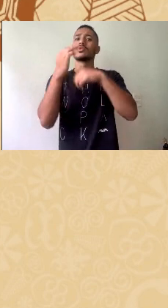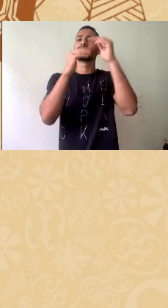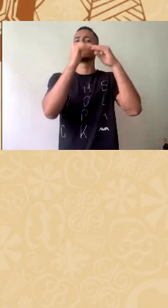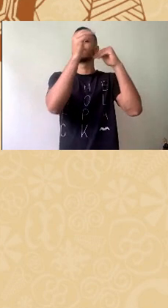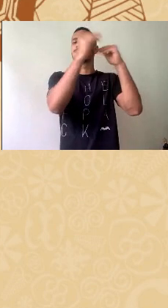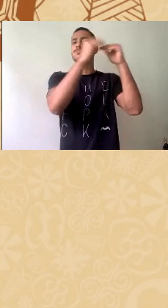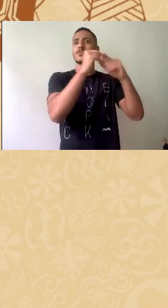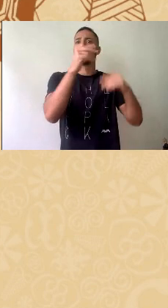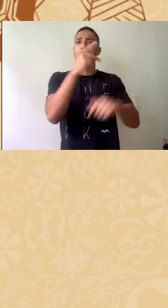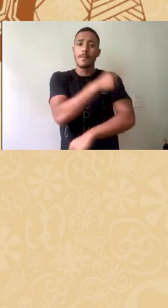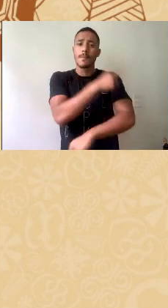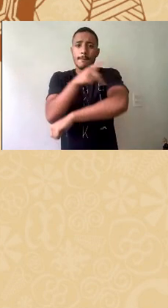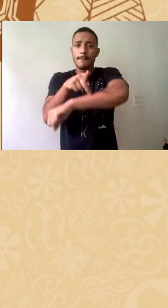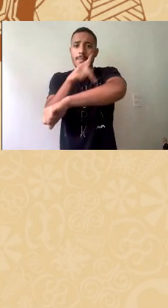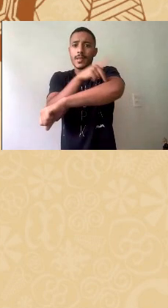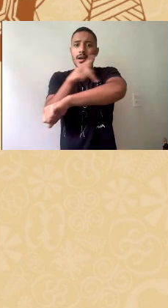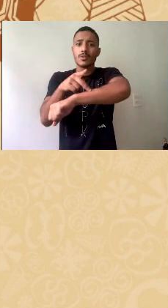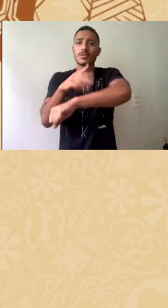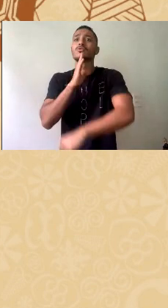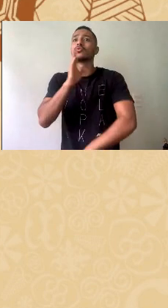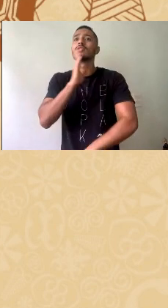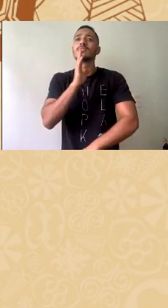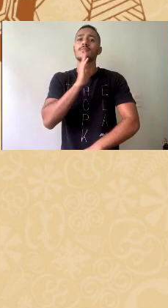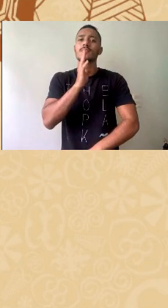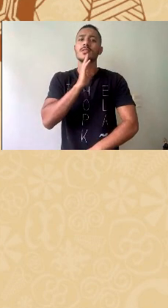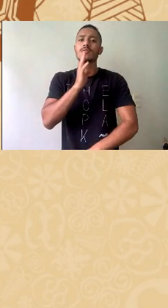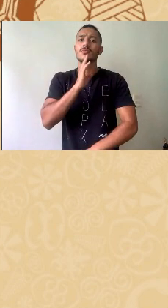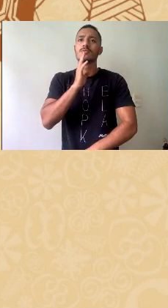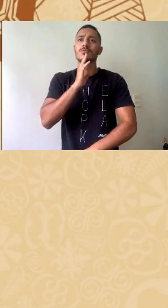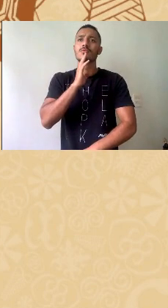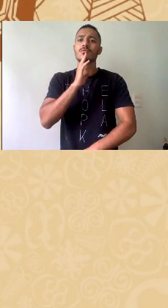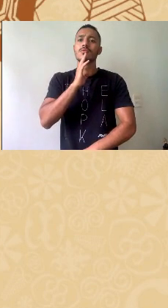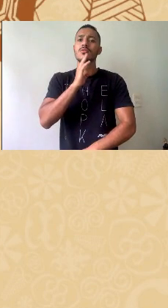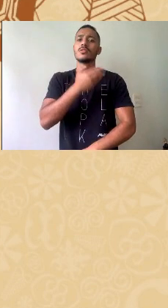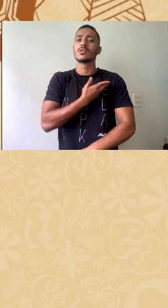pedagógico de conhecimento que nós temos, né? A psicologia é isso,